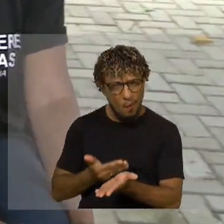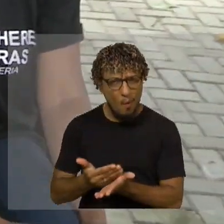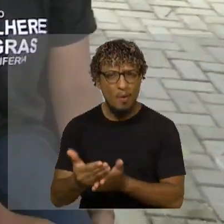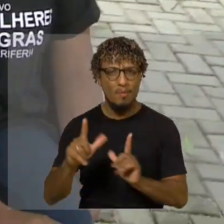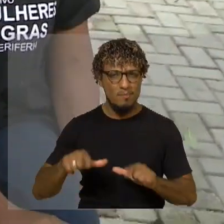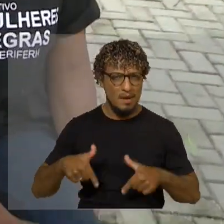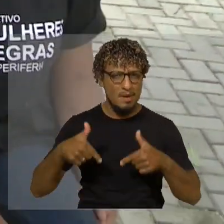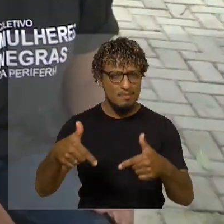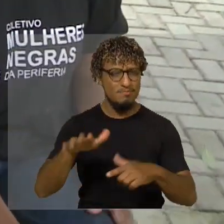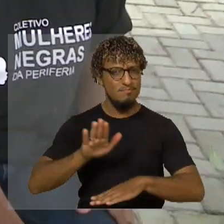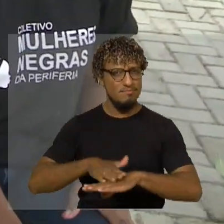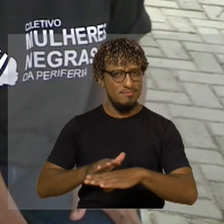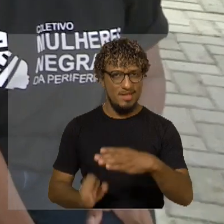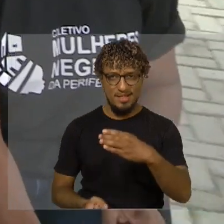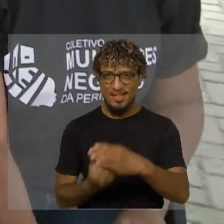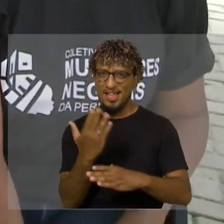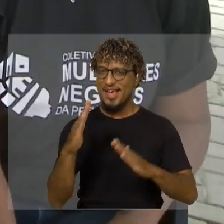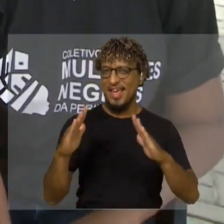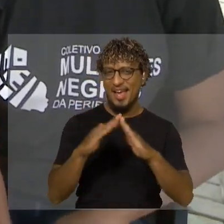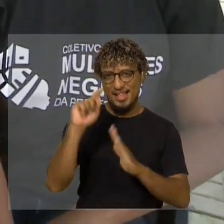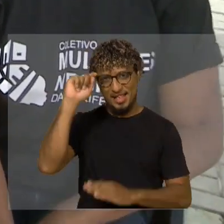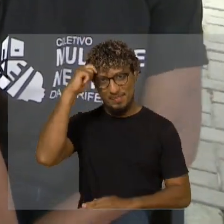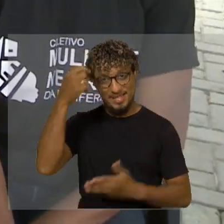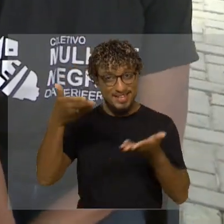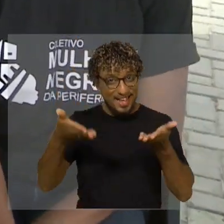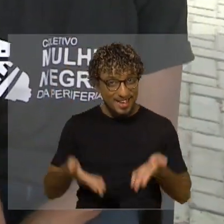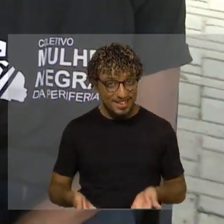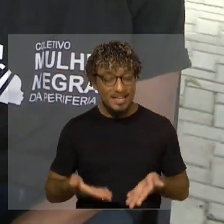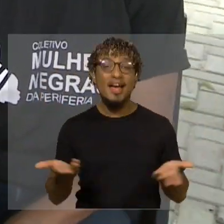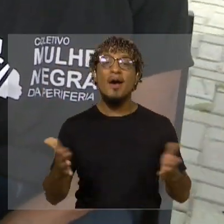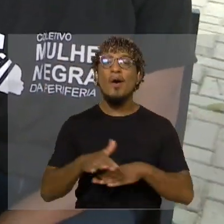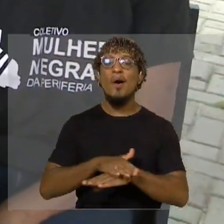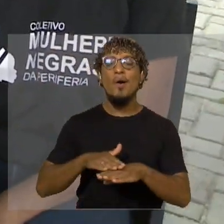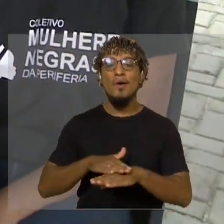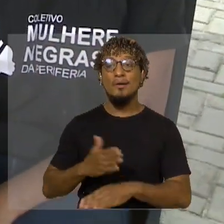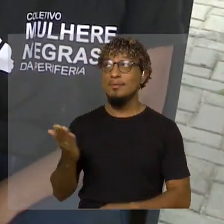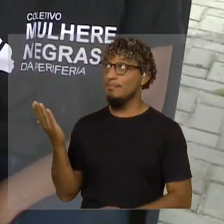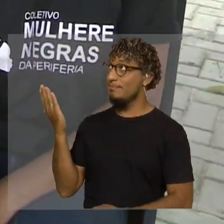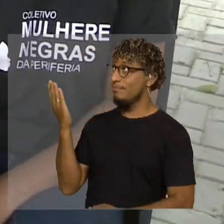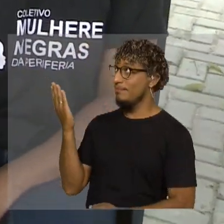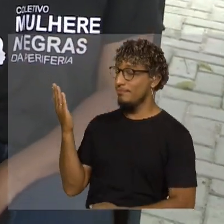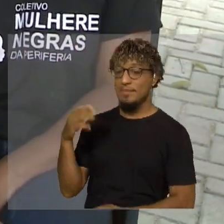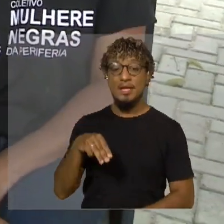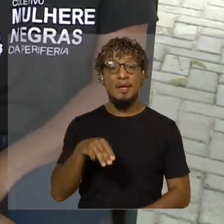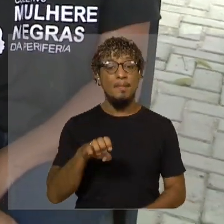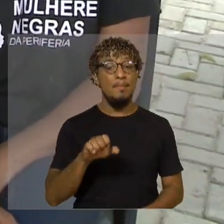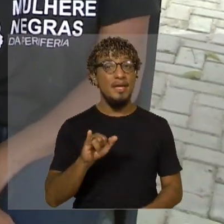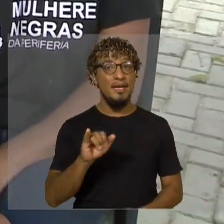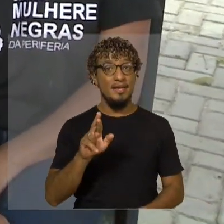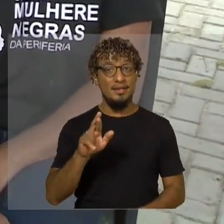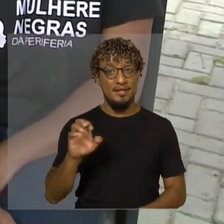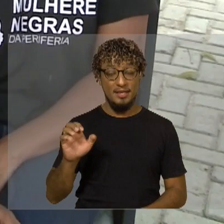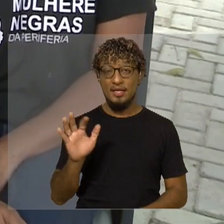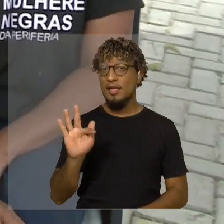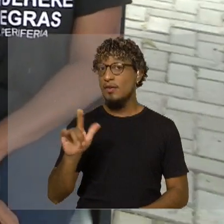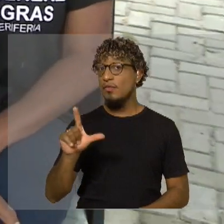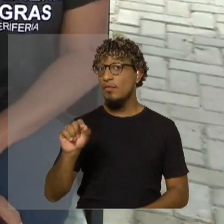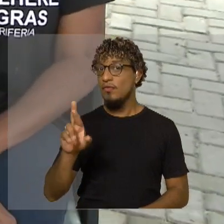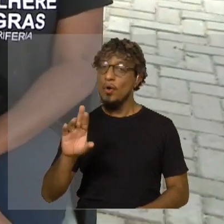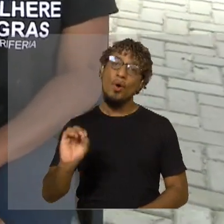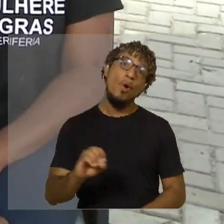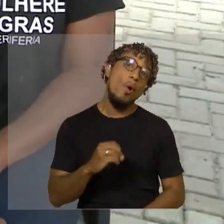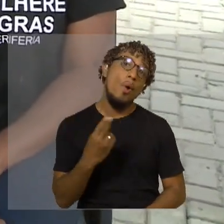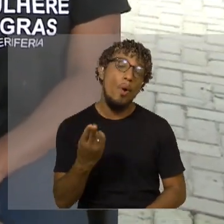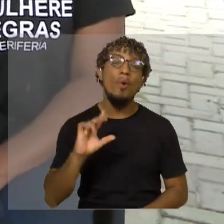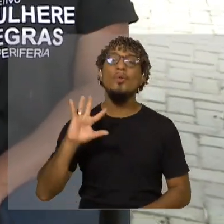surgimento dessa iniciativa da Casa das Pretas aqui no Coroadinho. Vou conversar agora com a Meire Flor, também conhecida como Nega Flor aqui na comunidade